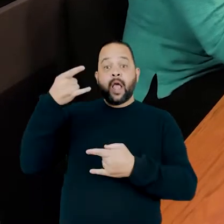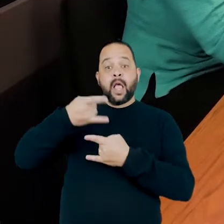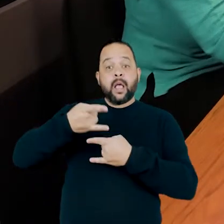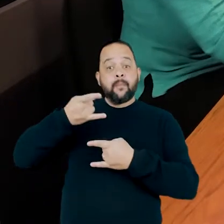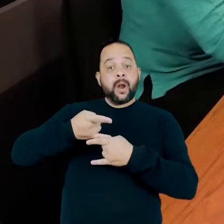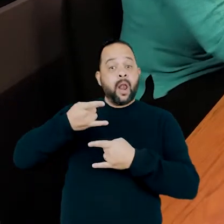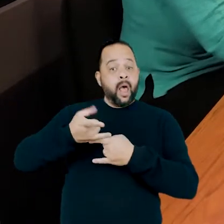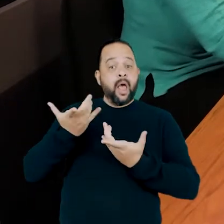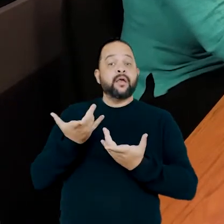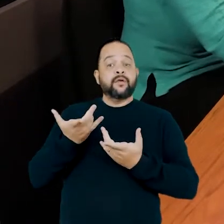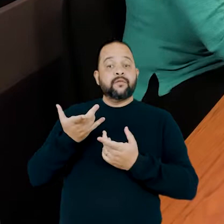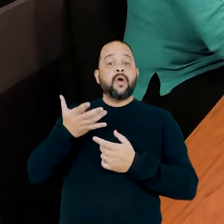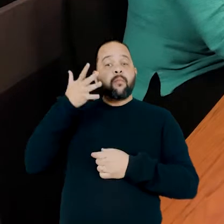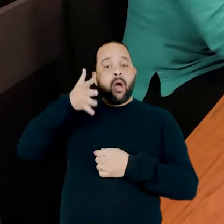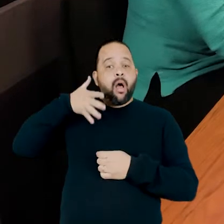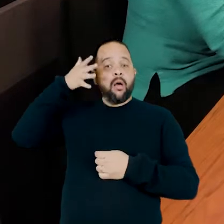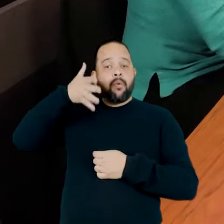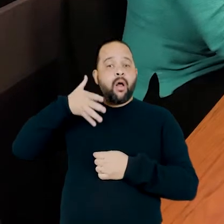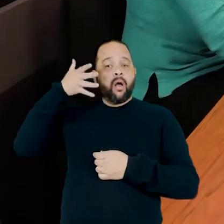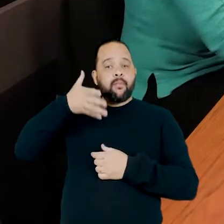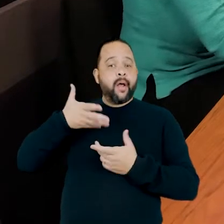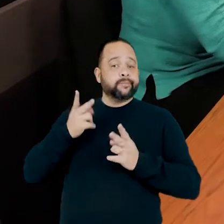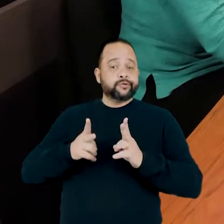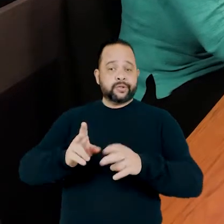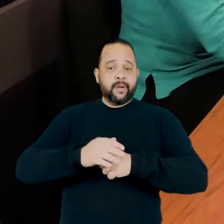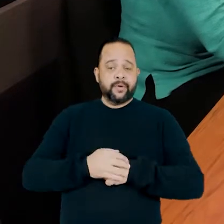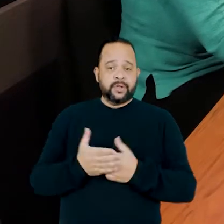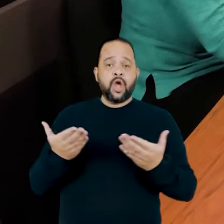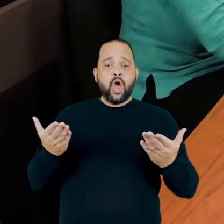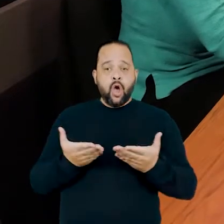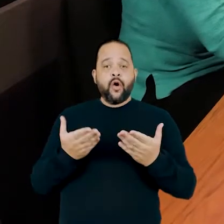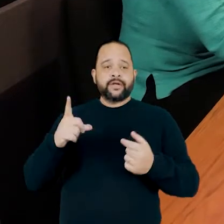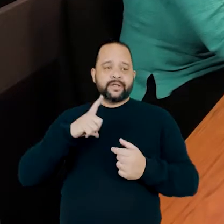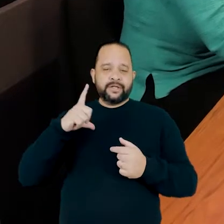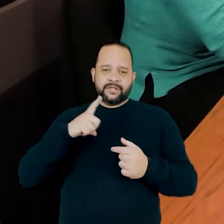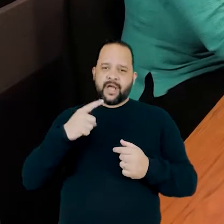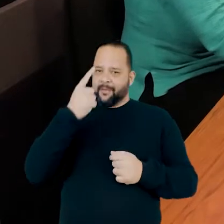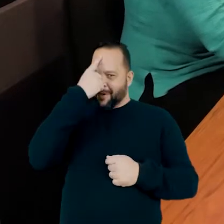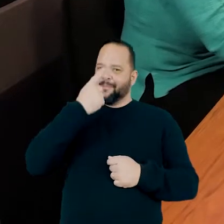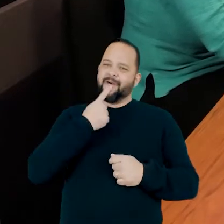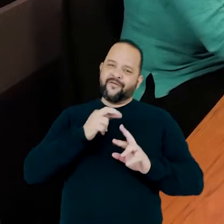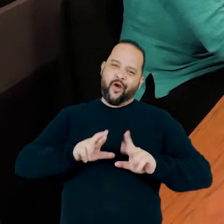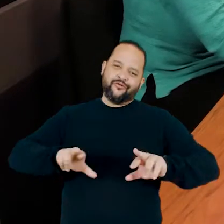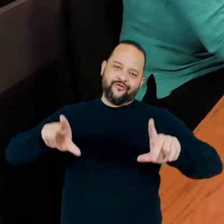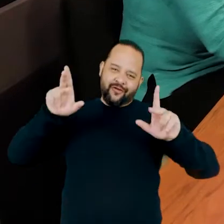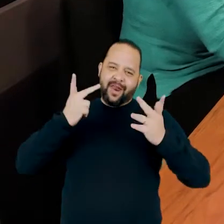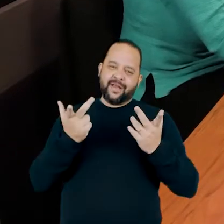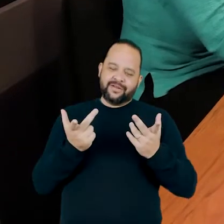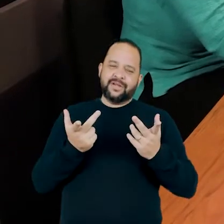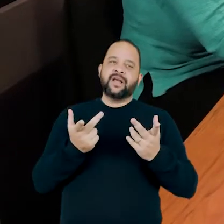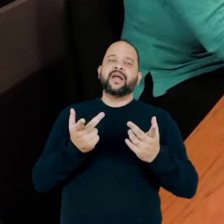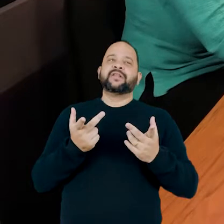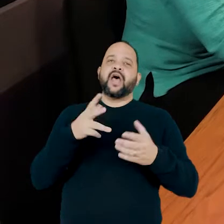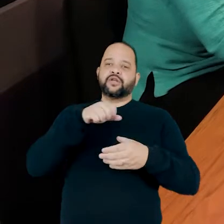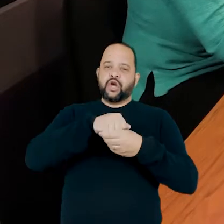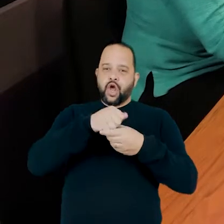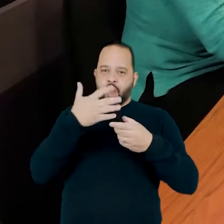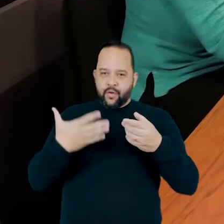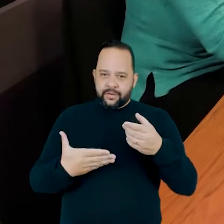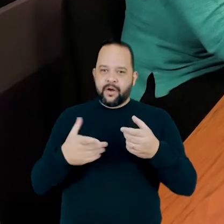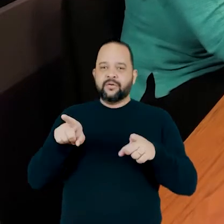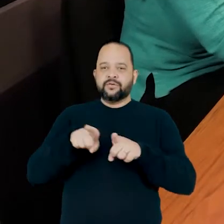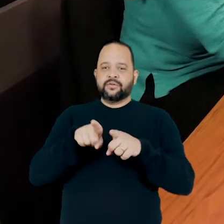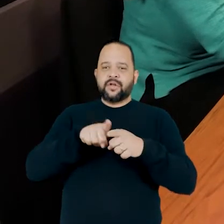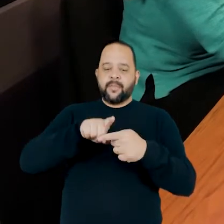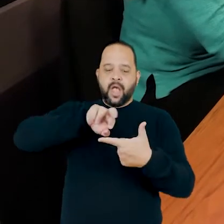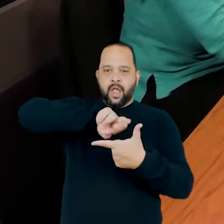empresa levando informação, né? Então, hoje nós somos muitos consumidores, né? De conteúdos, streaming. Então, eu, por